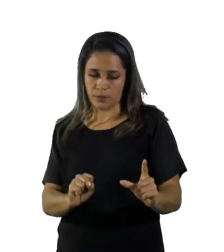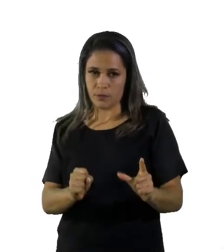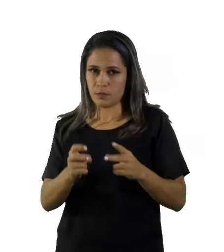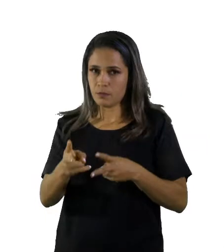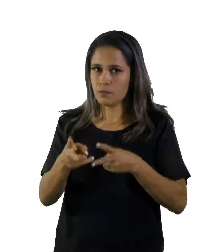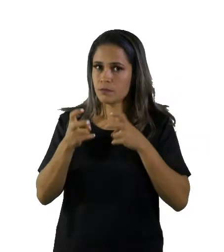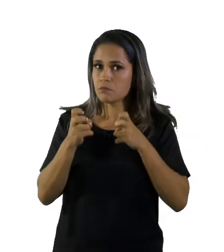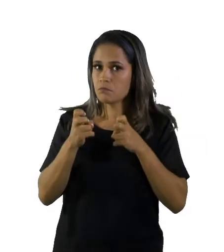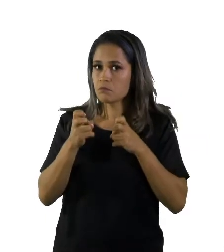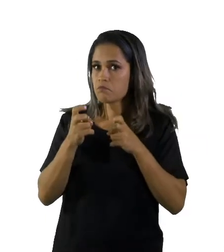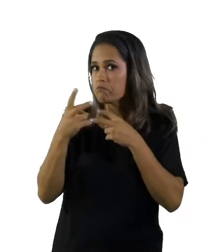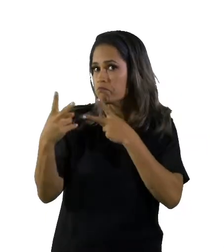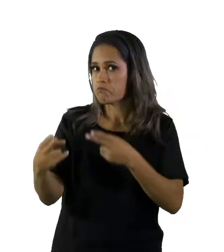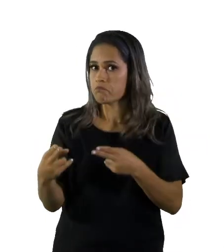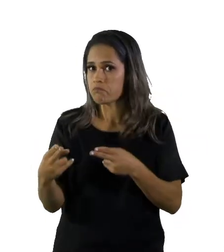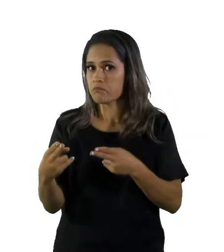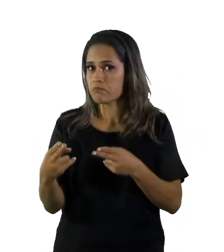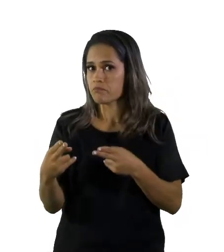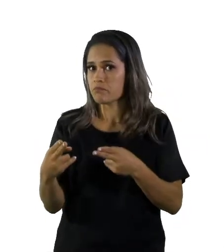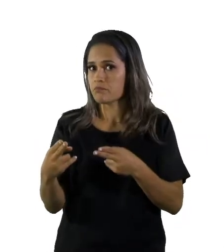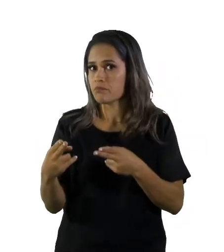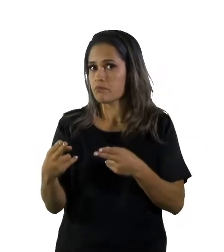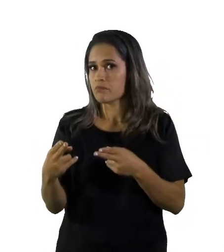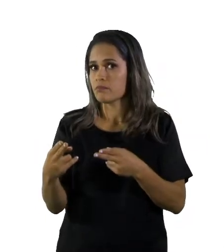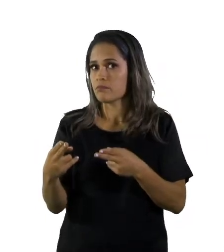são idênticos. Ou seja,